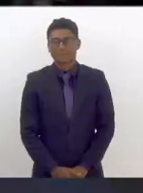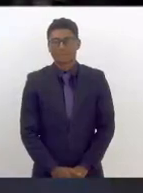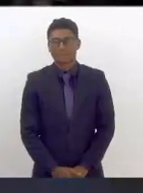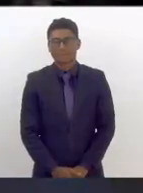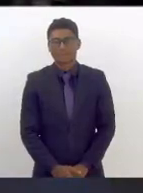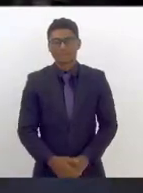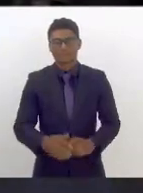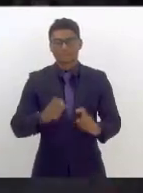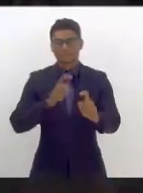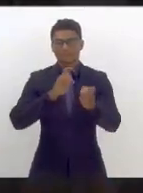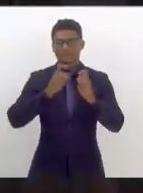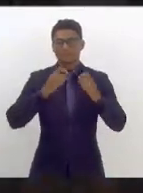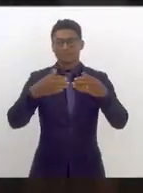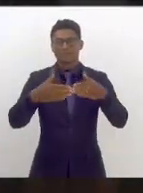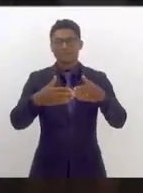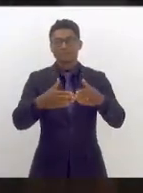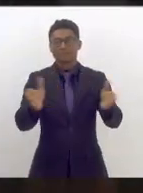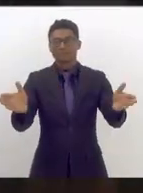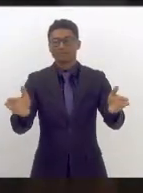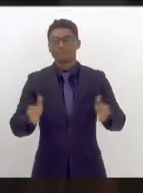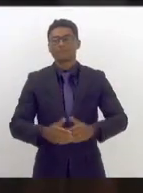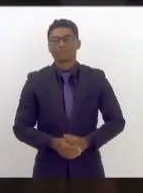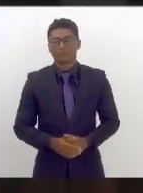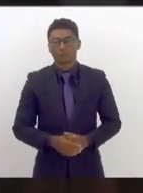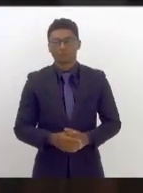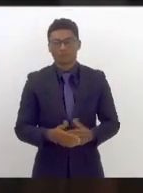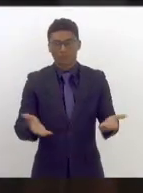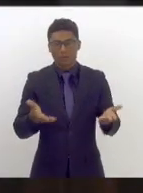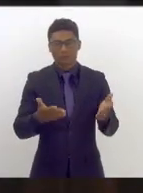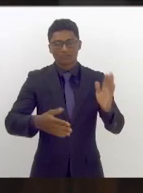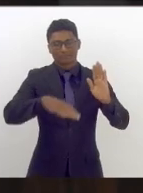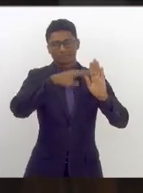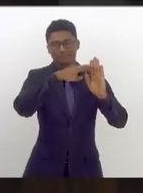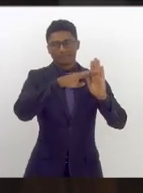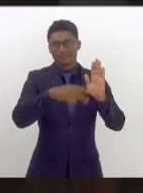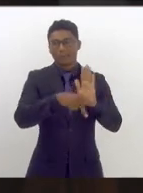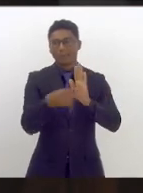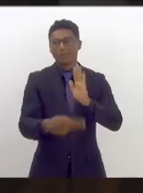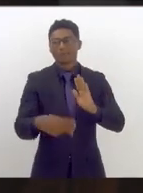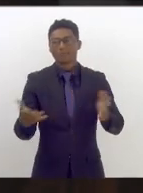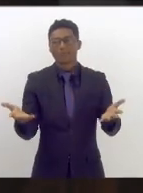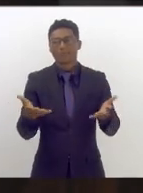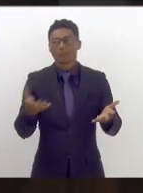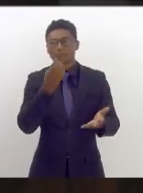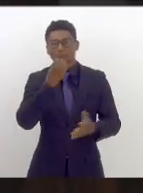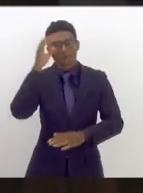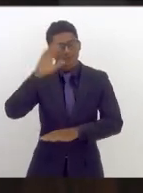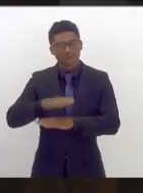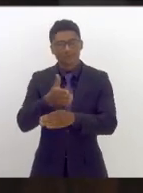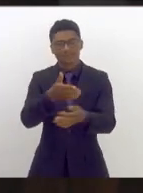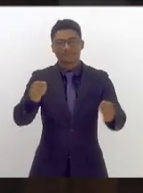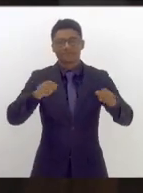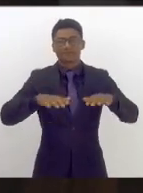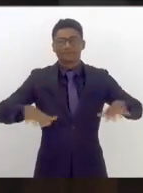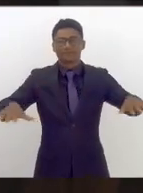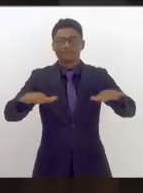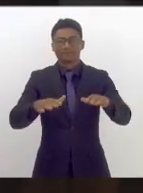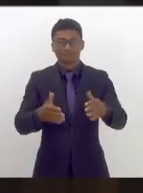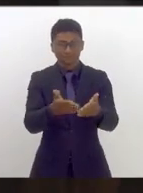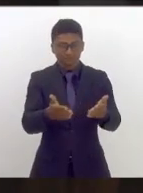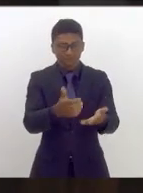Está reaberta a sessão. Passa-se a ordem do dia. Boa tarde a todas e todos. Boa tarde,